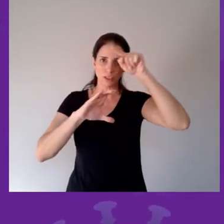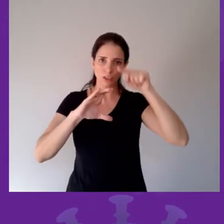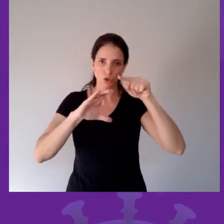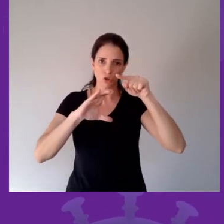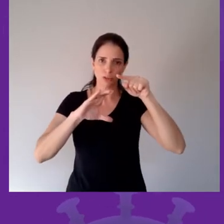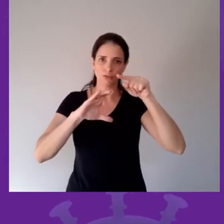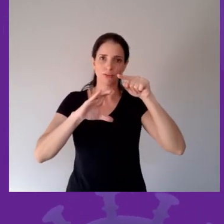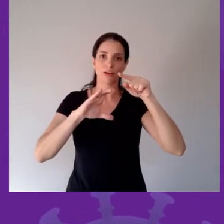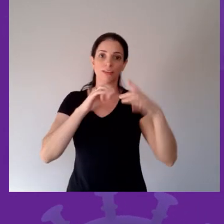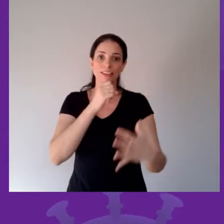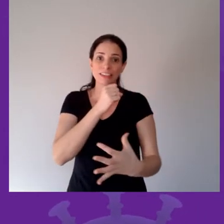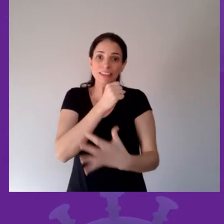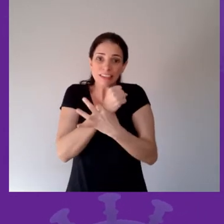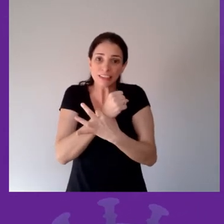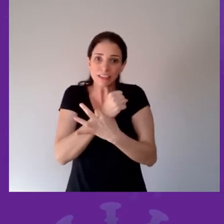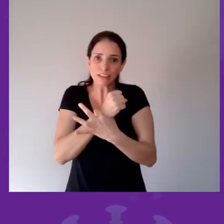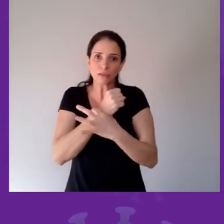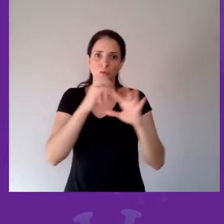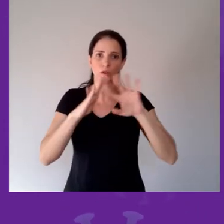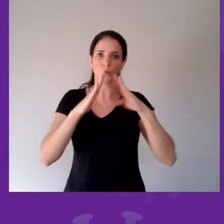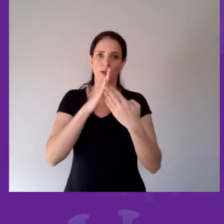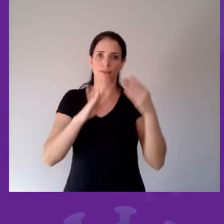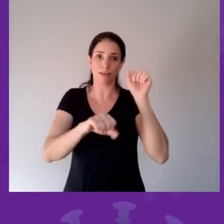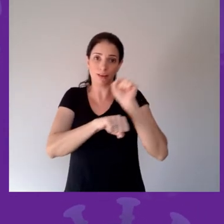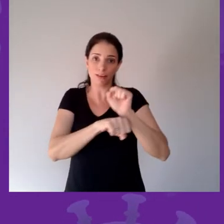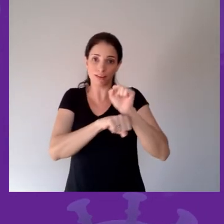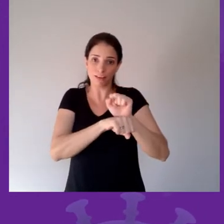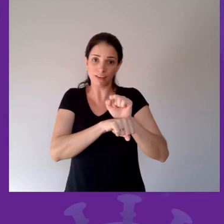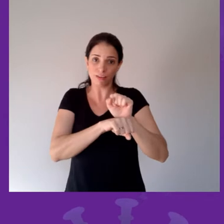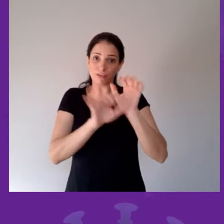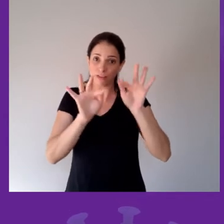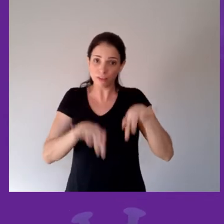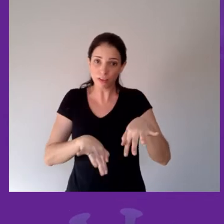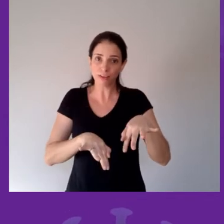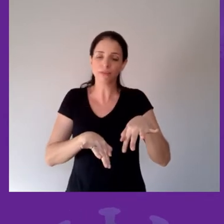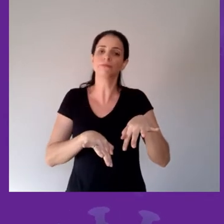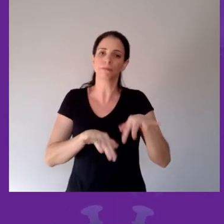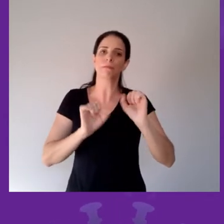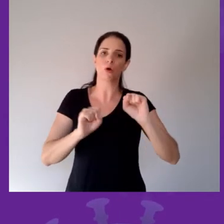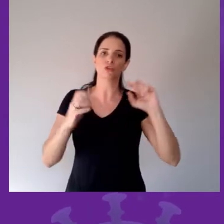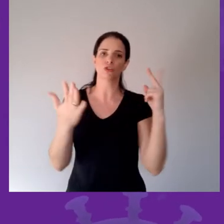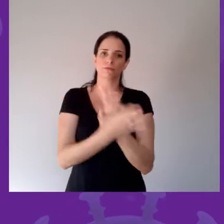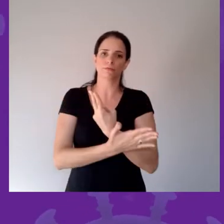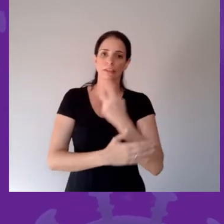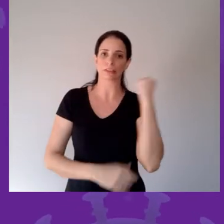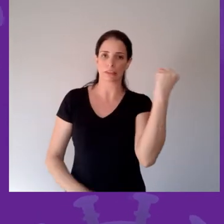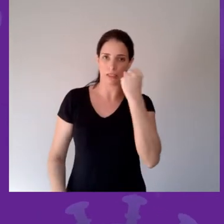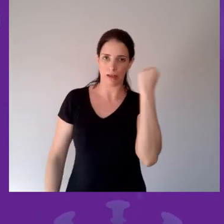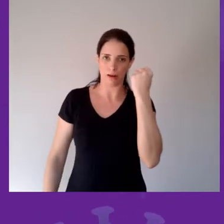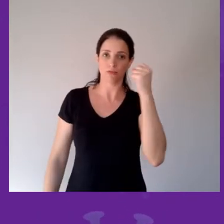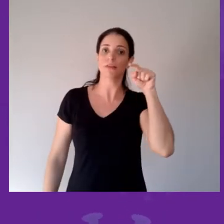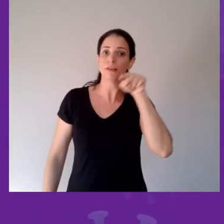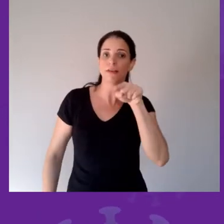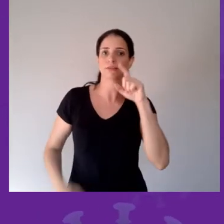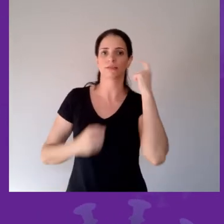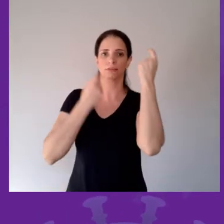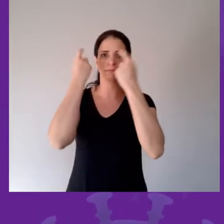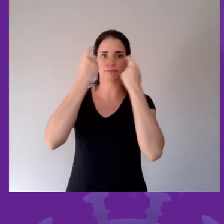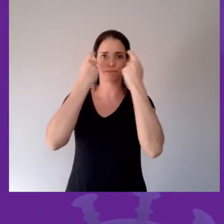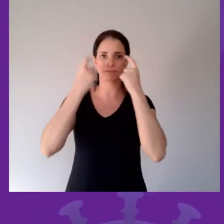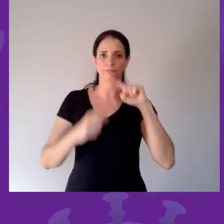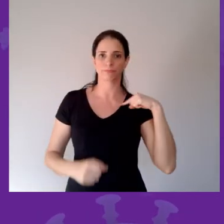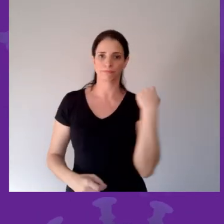para a segurança da suspensão da quarentena, a situação ficou muito grave e é essa a preocupação que nós temos.